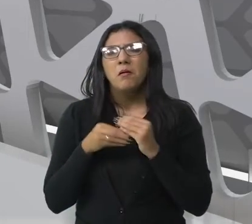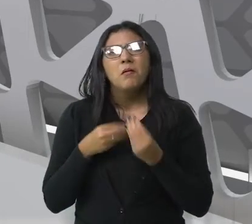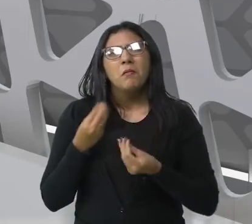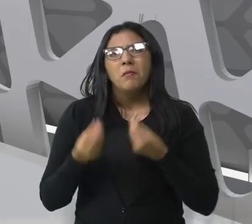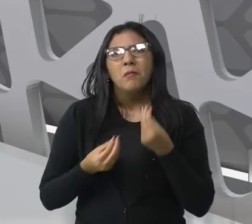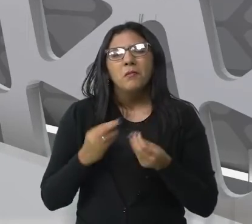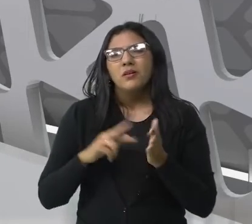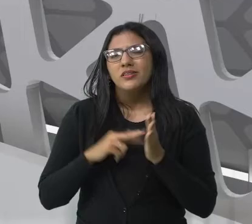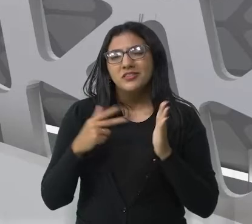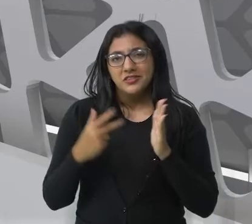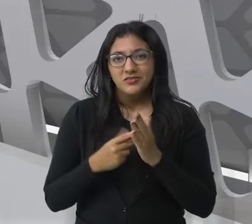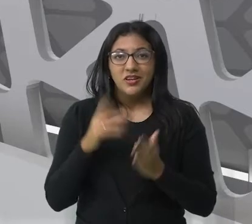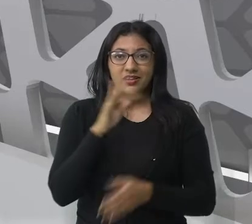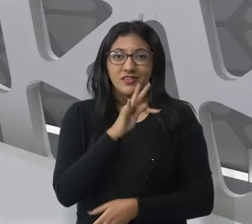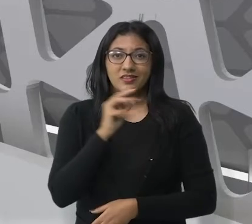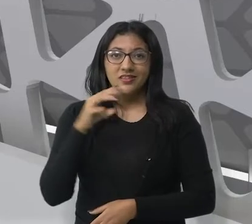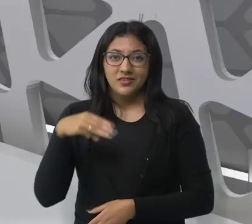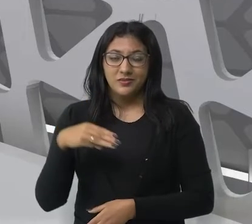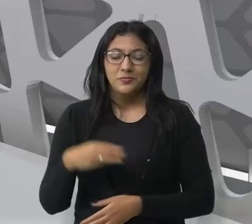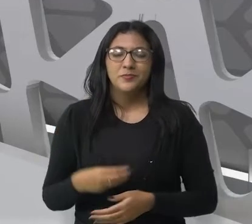Tratado de Madrid. Preste atenção.